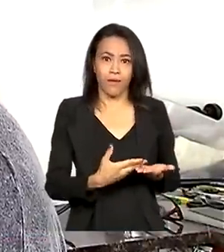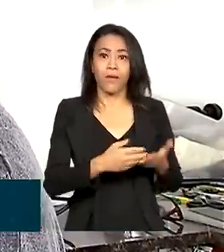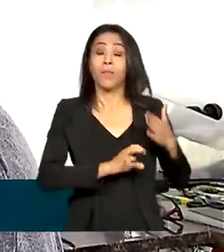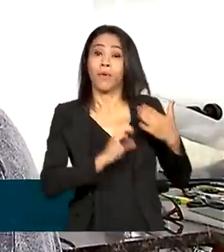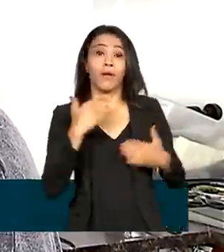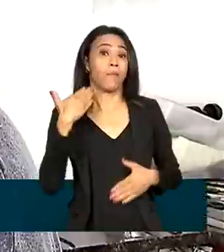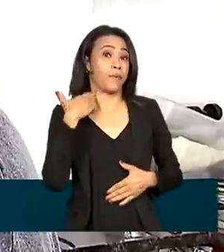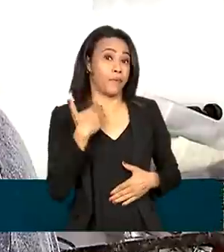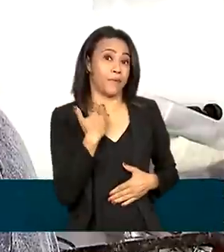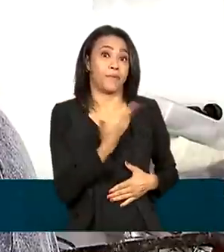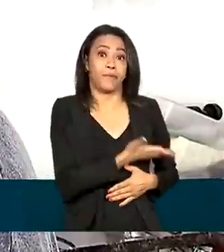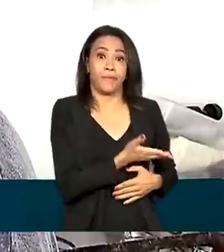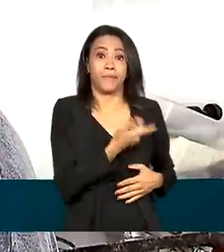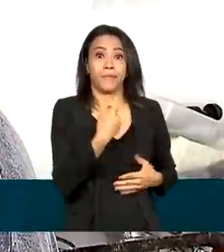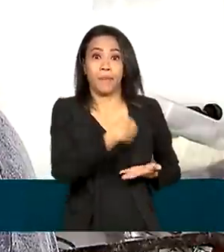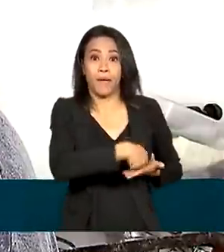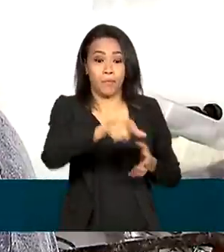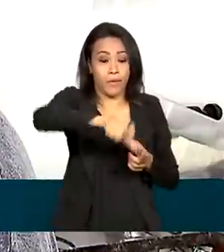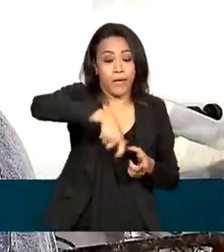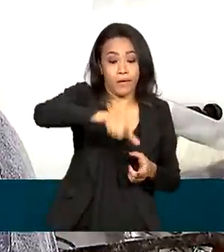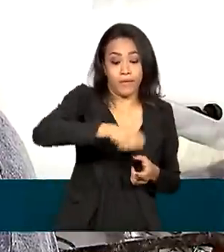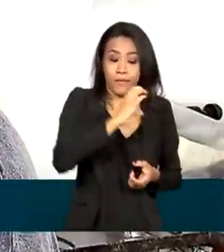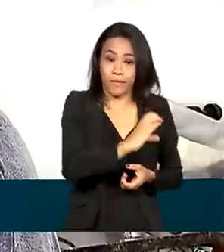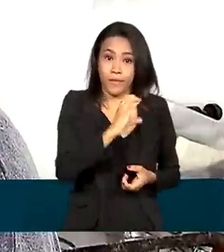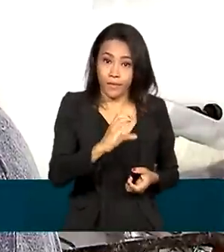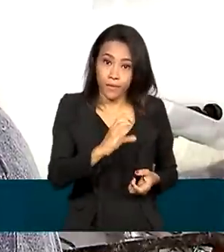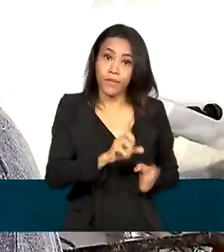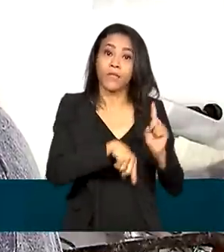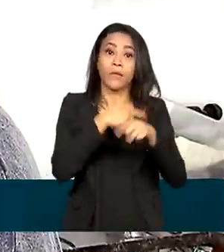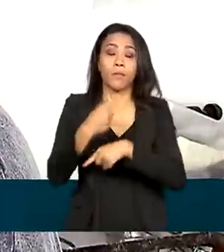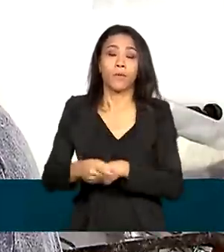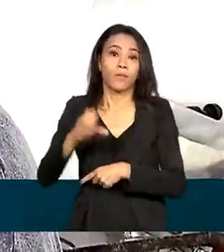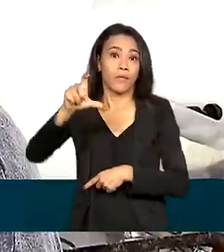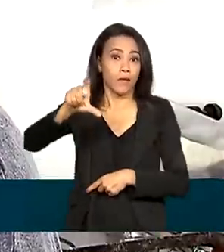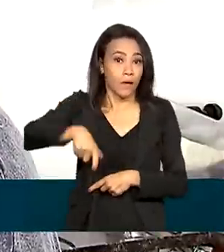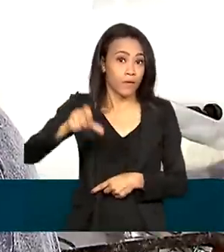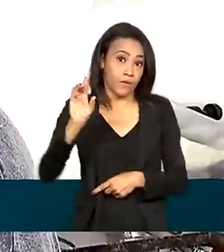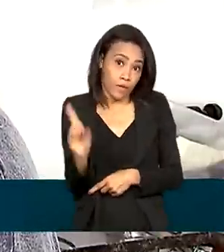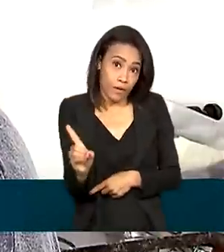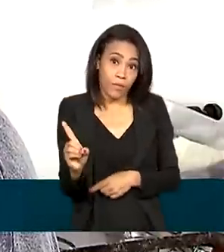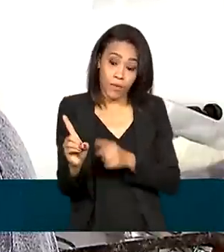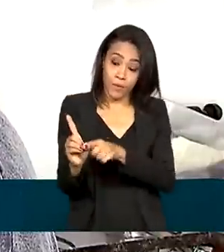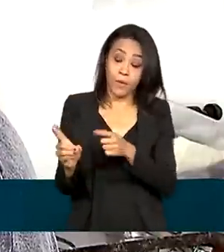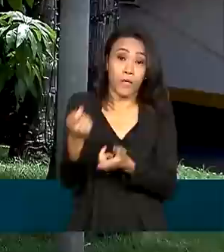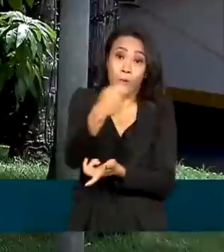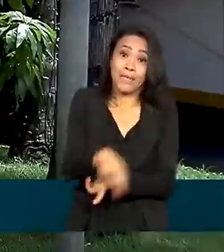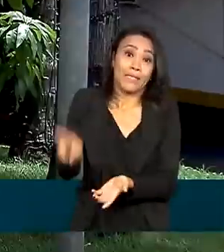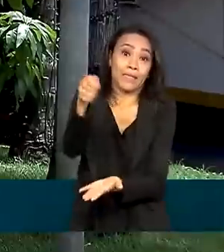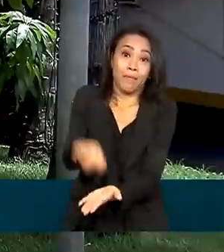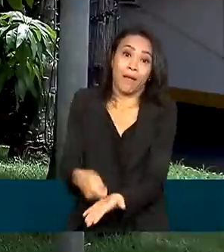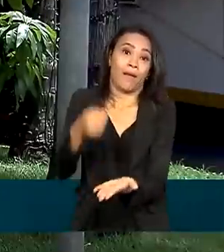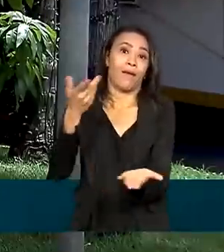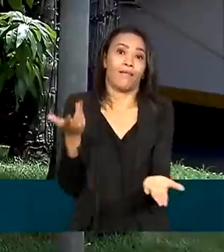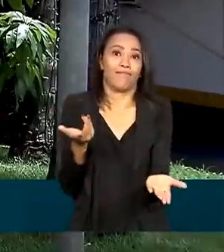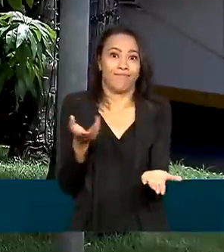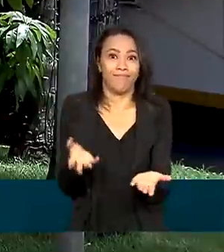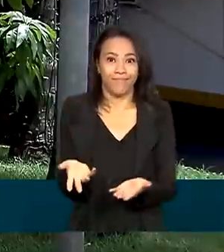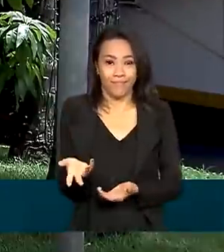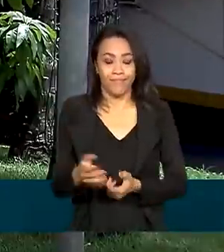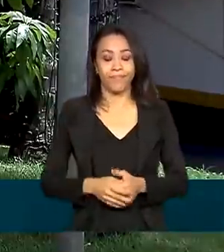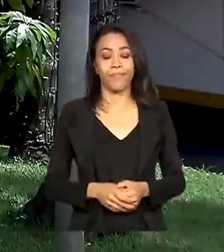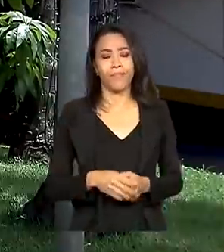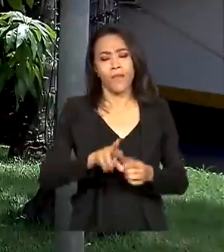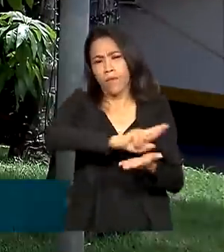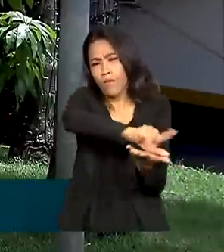aqueles três.9% com uma pessoa com cartão de débito você fica livre nessa taxa diante de tantas